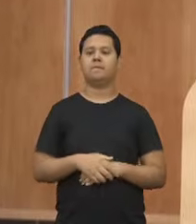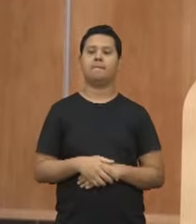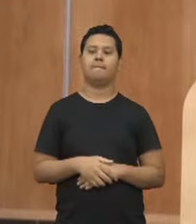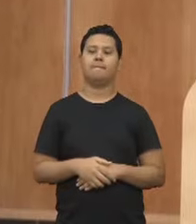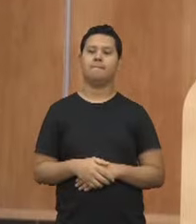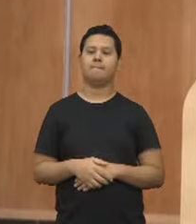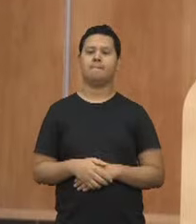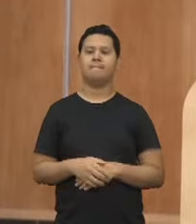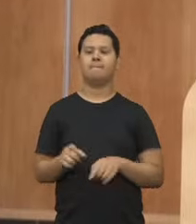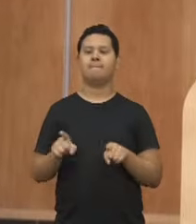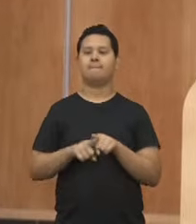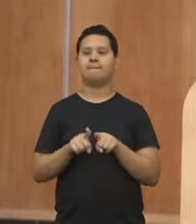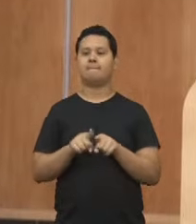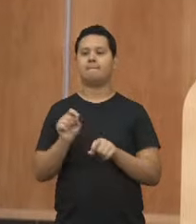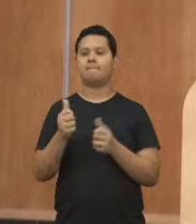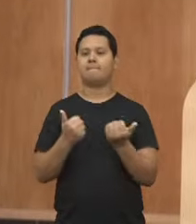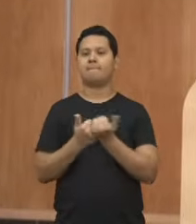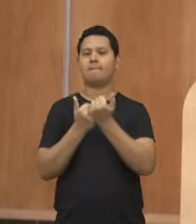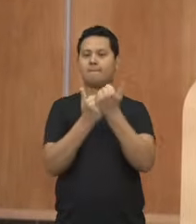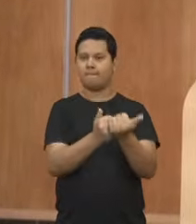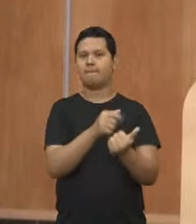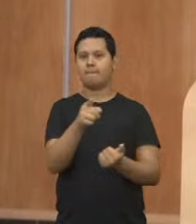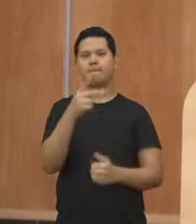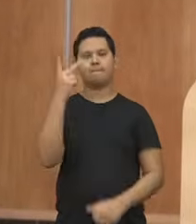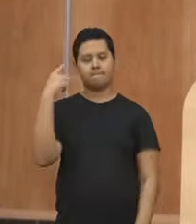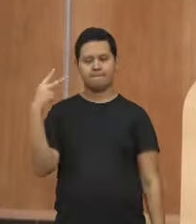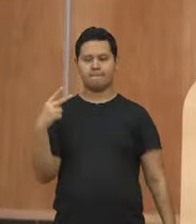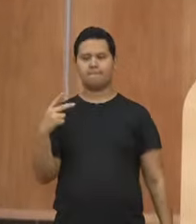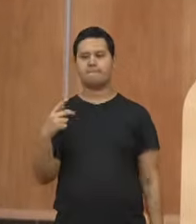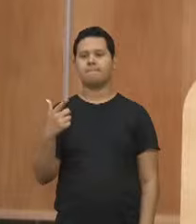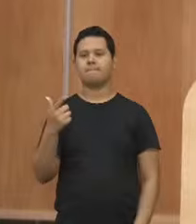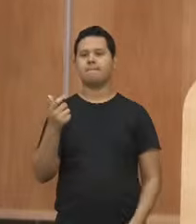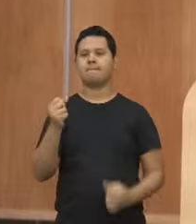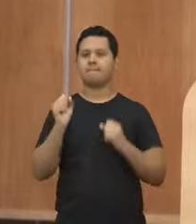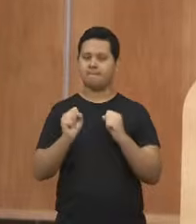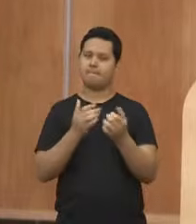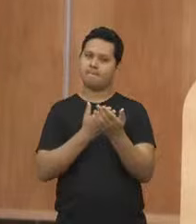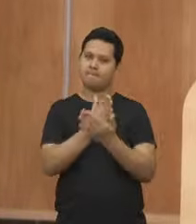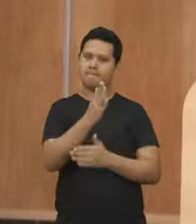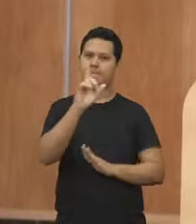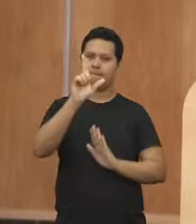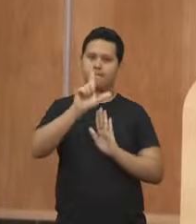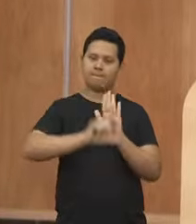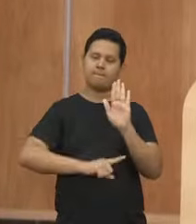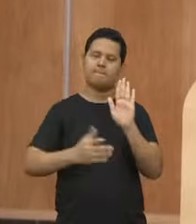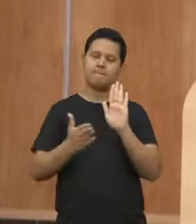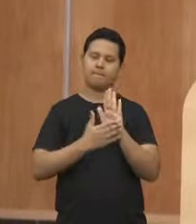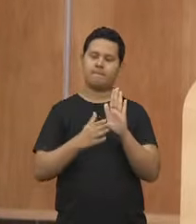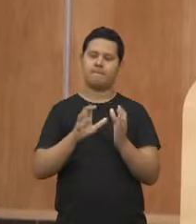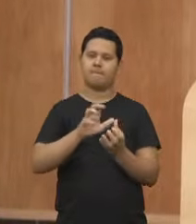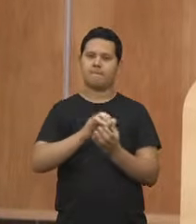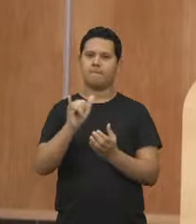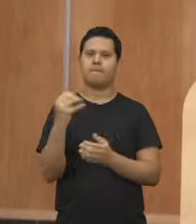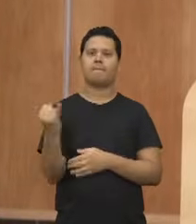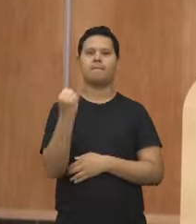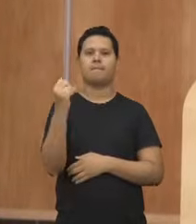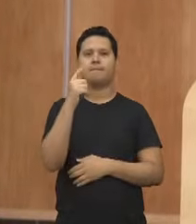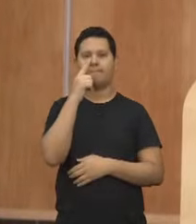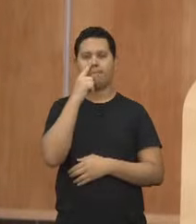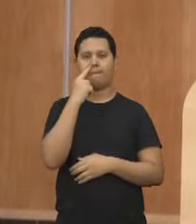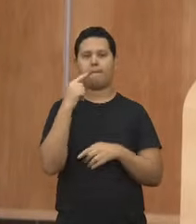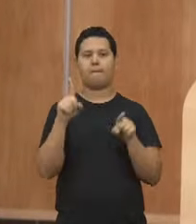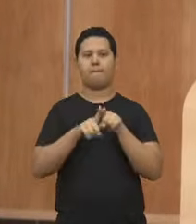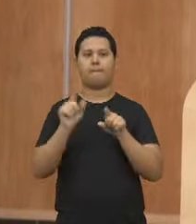e contar desde já com o apoio dos vereadores, né, para que a gente possa aprovar essa lei em Jacareí. Importante mencionar o